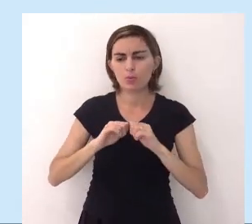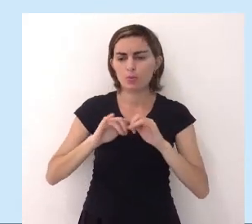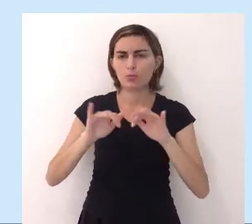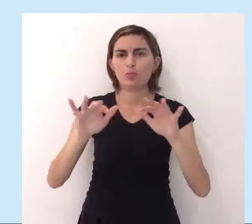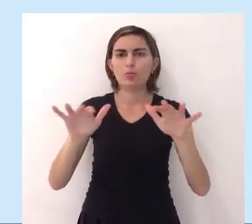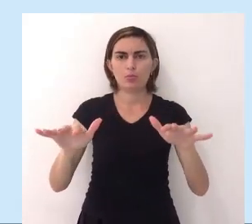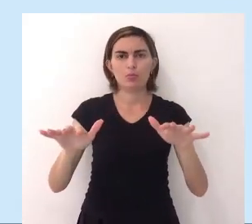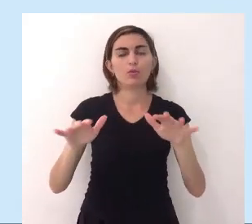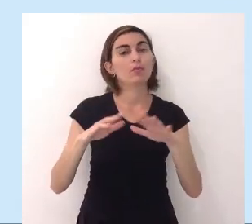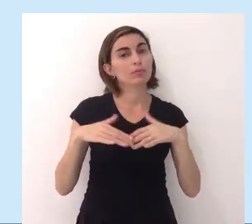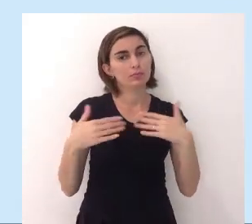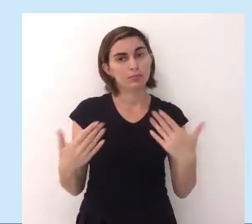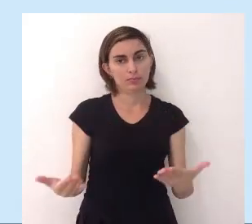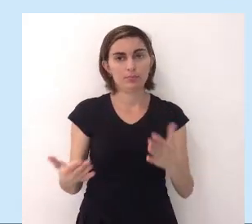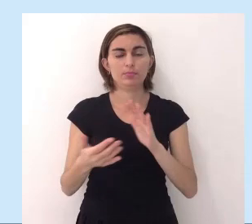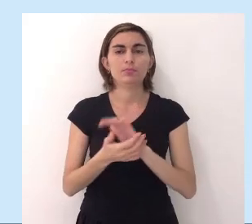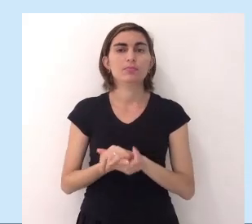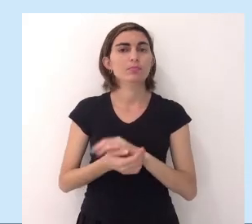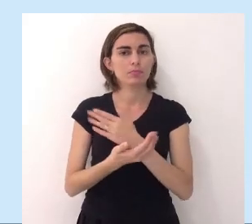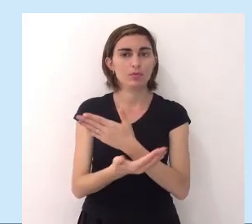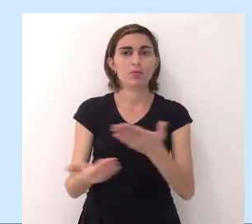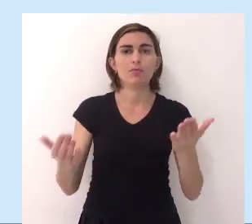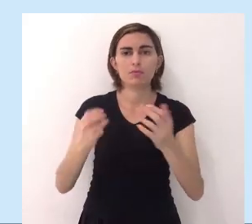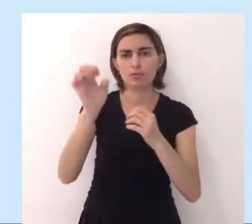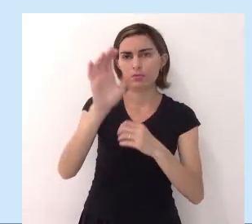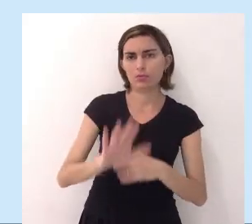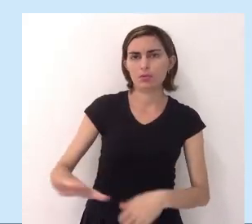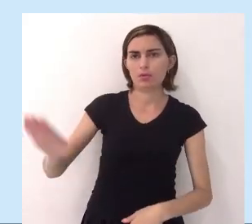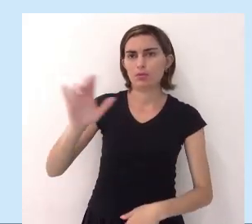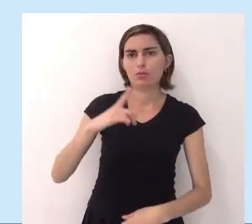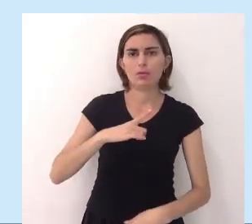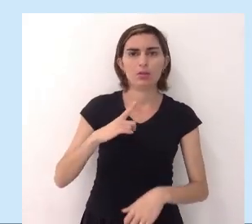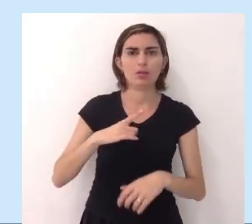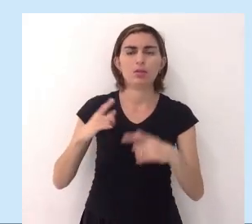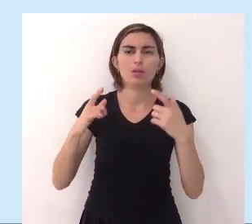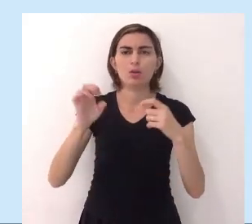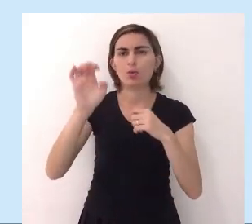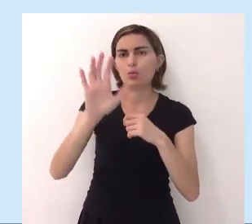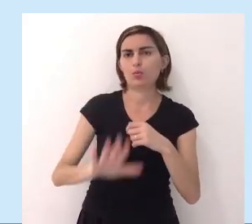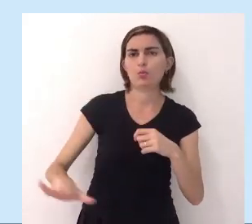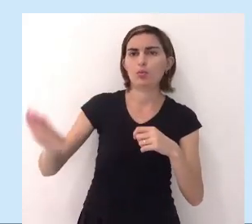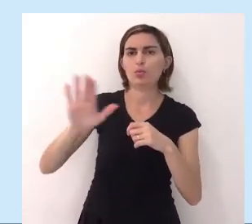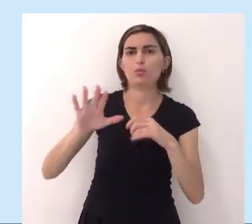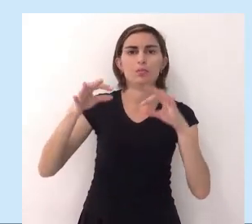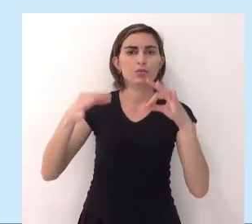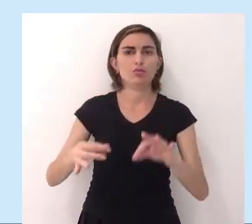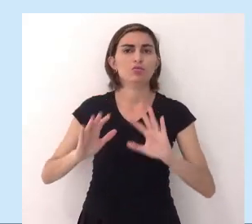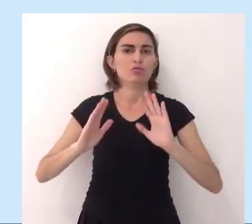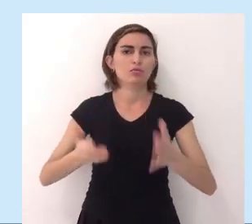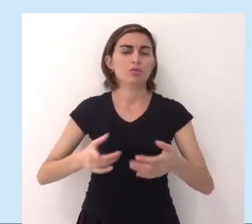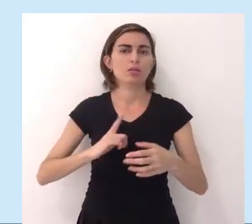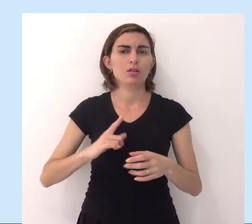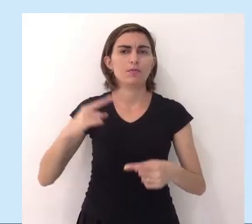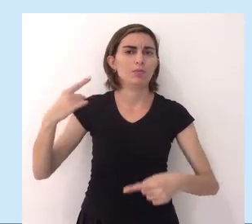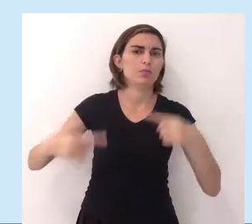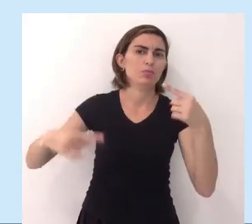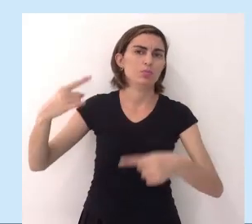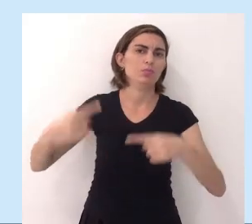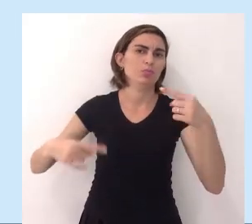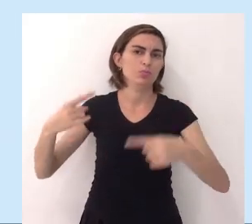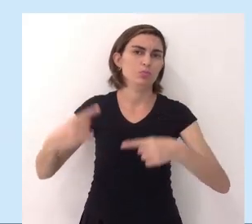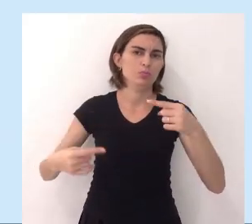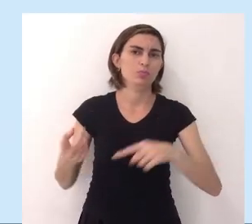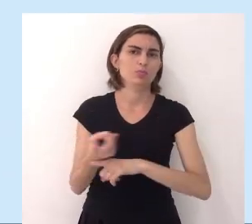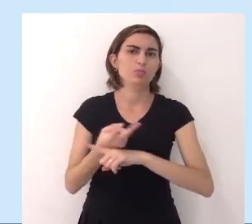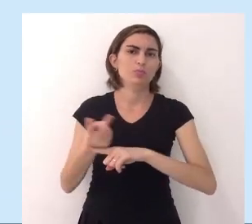seus territórios. Porque, vamos lá, você era um europeu, tinha seu território lá na Europa, tá? E já estava um conflito muito grande